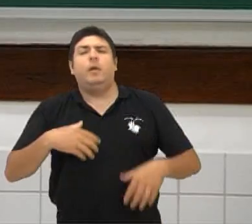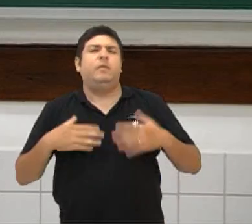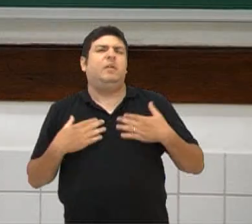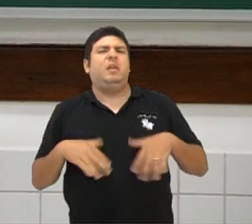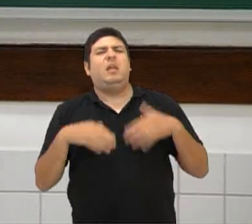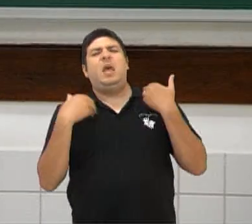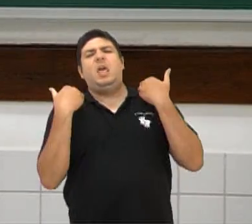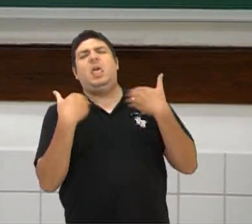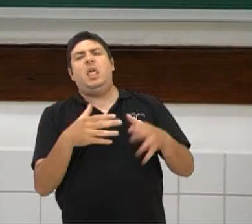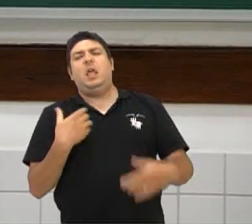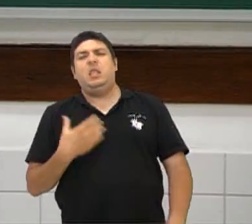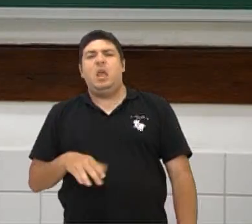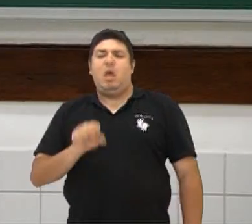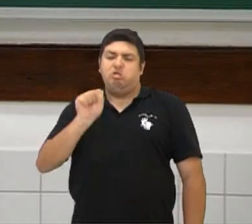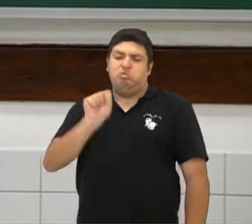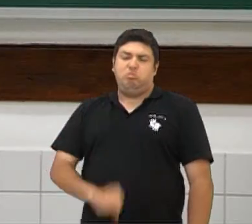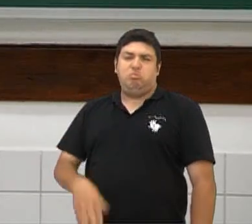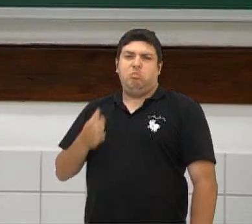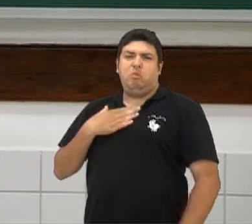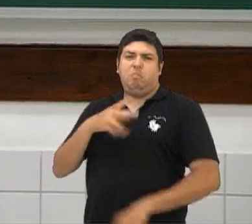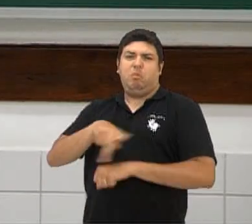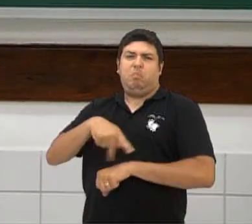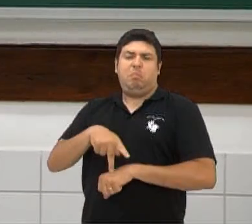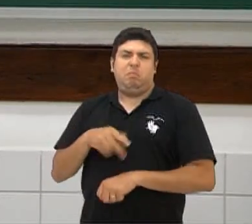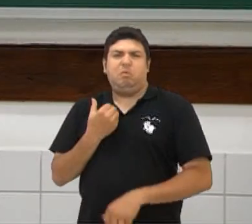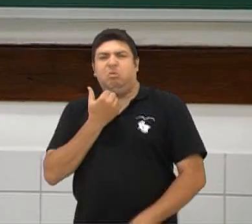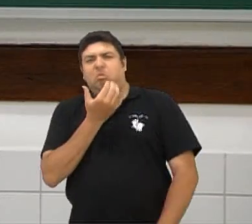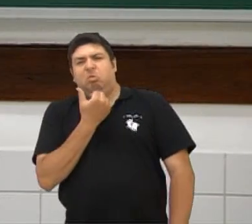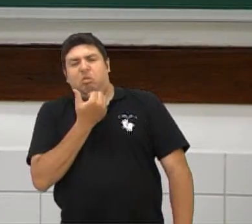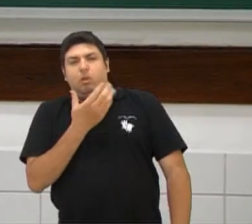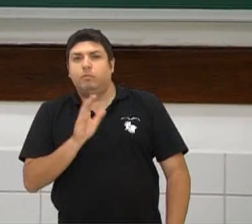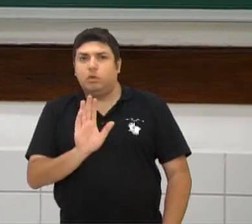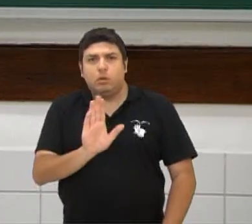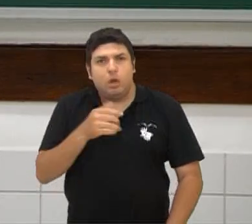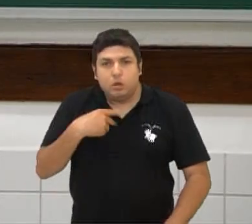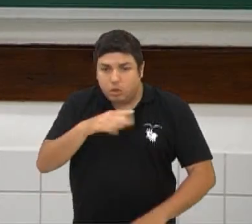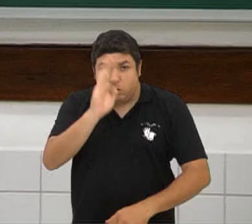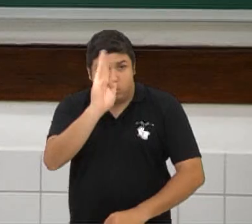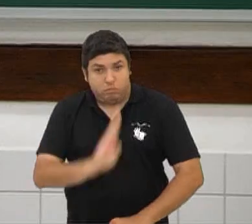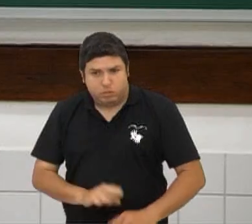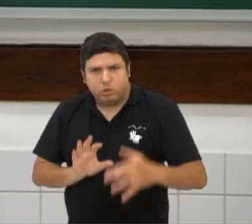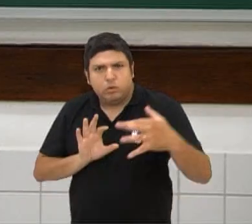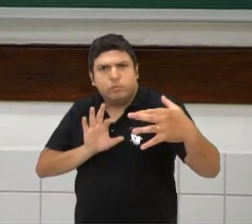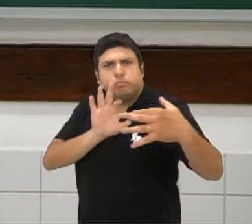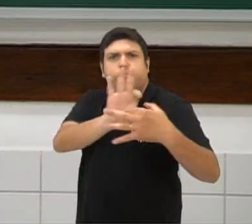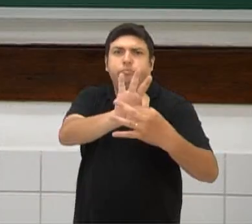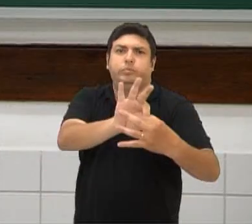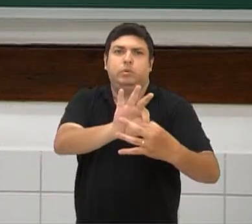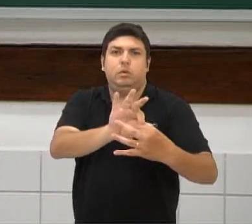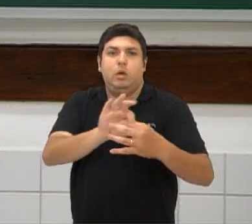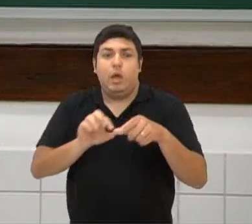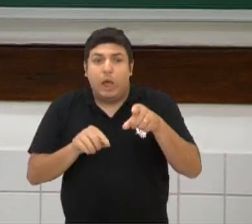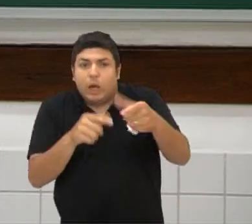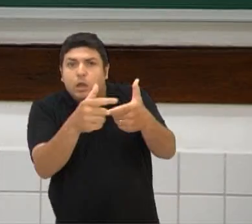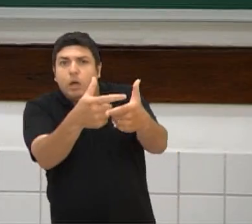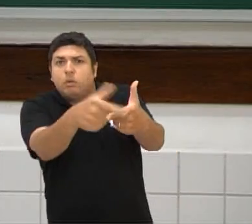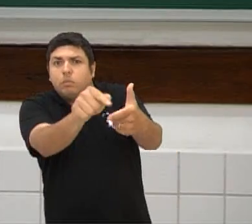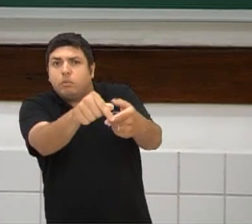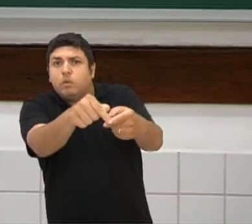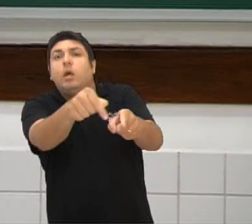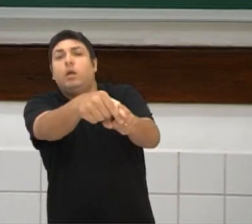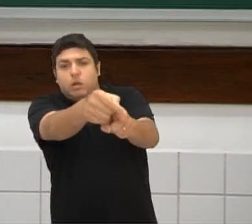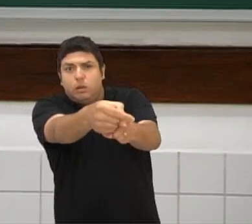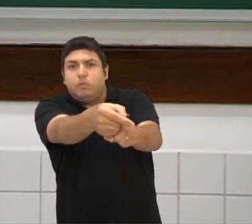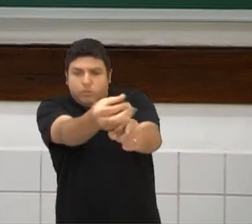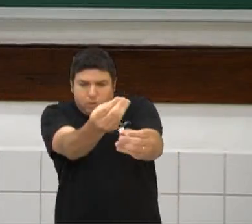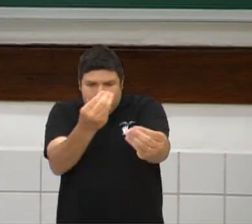ligo para isso. Não é assim que funciona, gente. O planeta está todo conectado. Se a gente interfere num ecossistema, você não está interferindo só nele, você está interferindo no